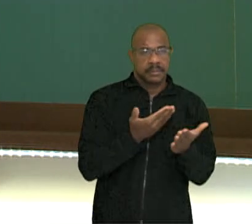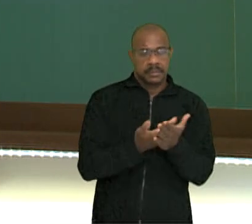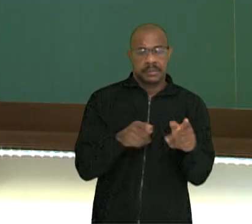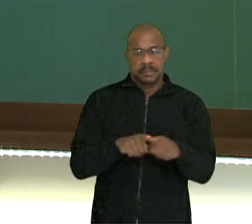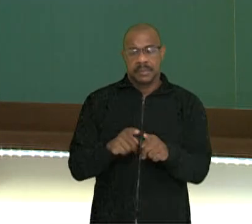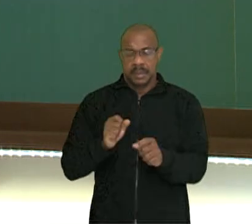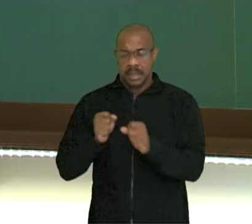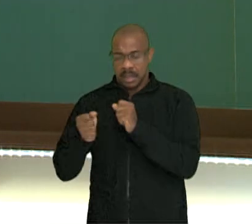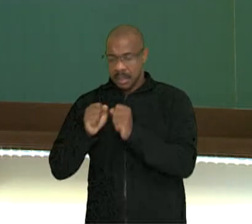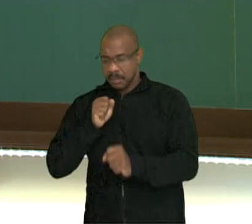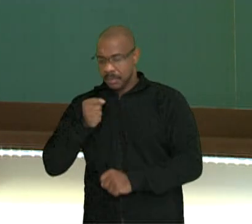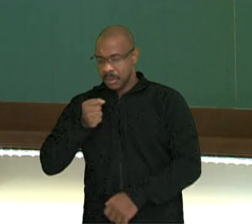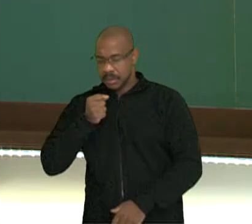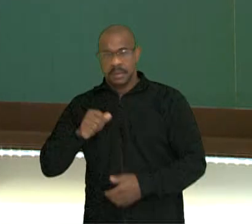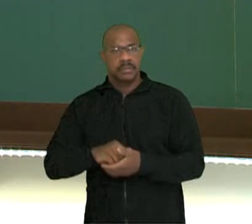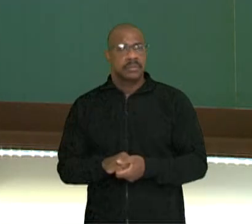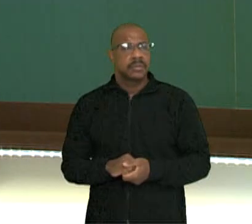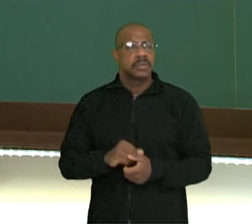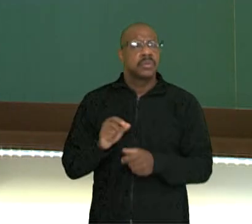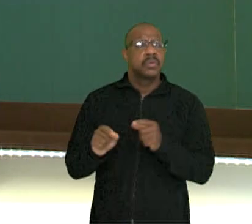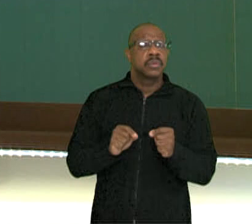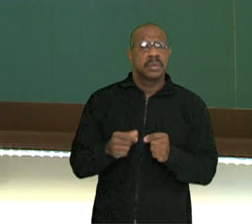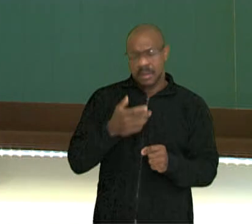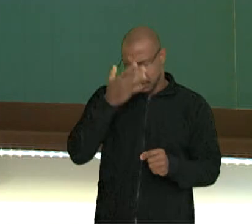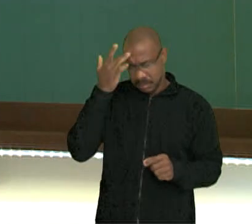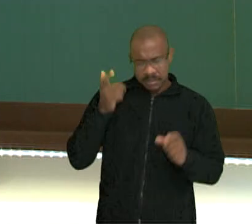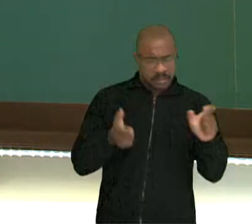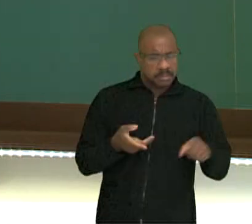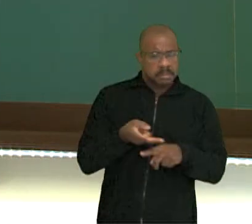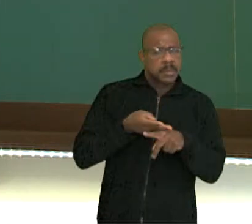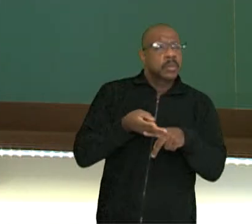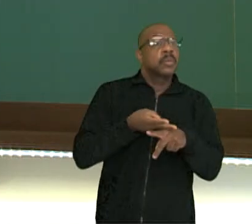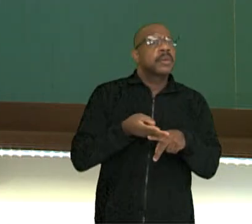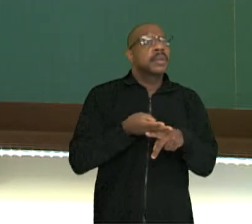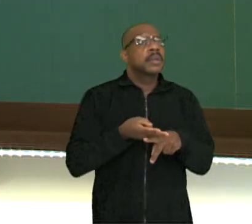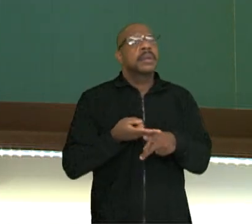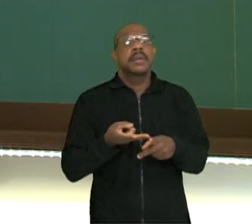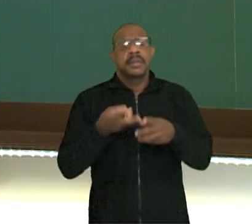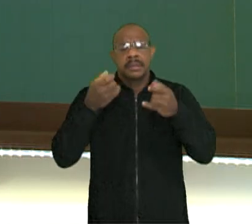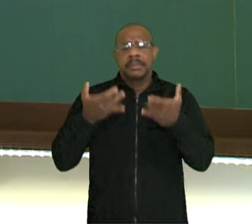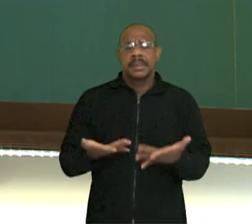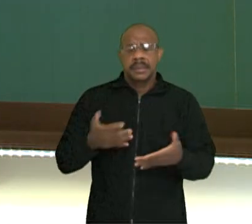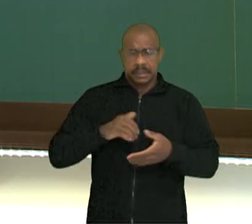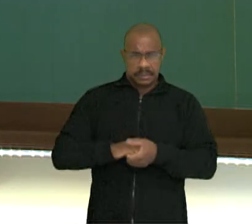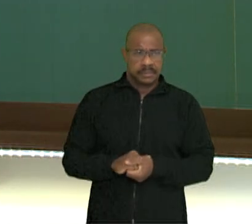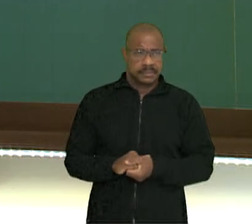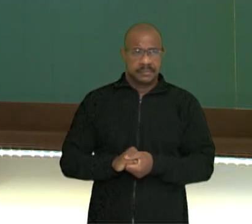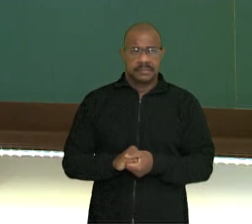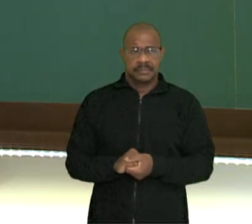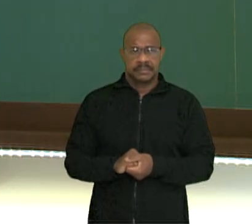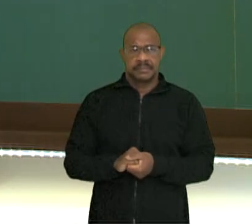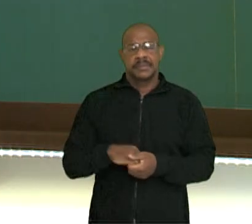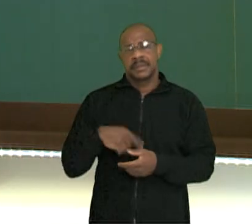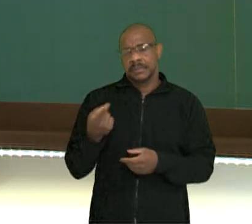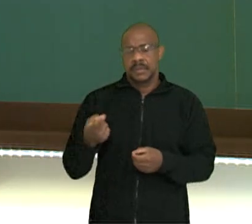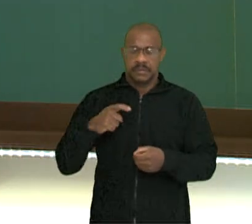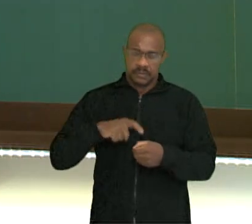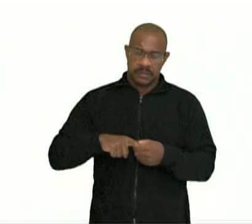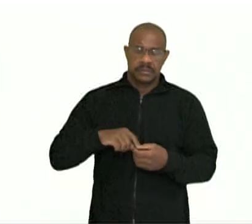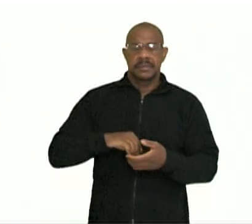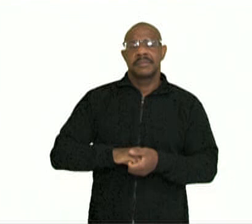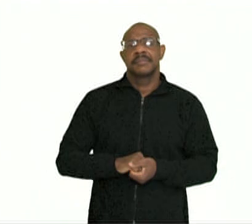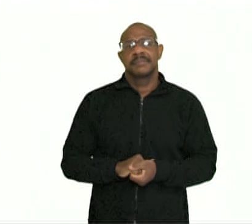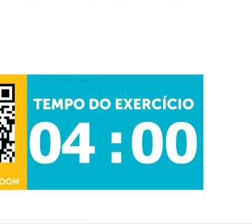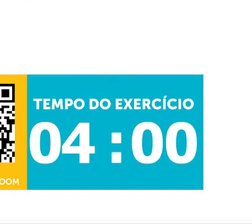reportagem, o que teria levado o interlocutor a procurá-la? Explique. Faz aí rapidinho, eu volto